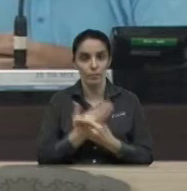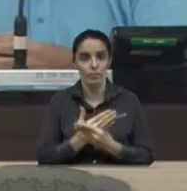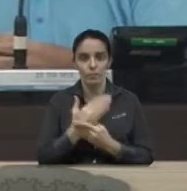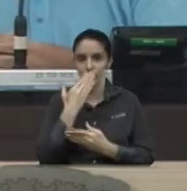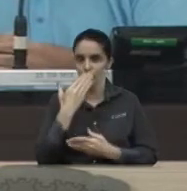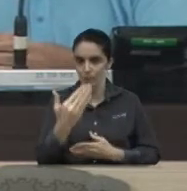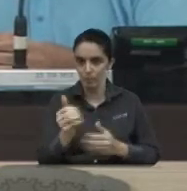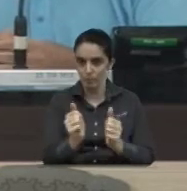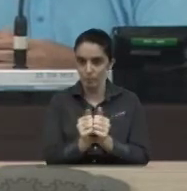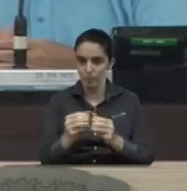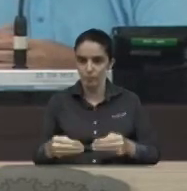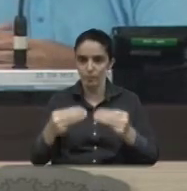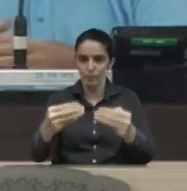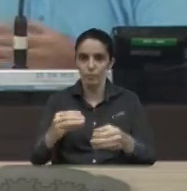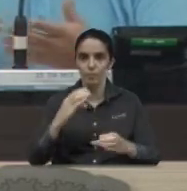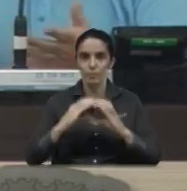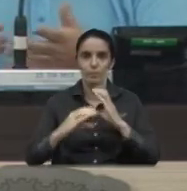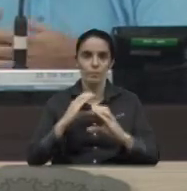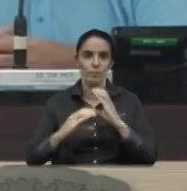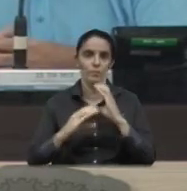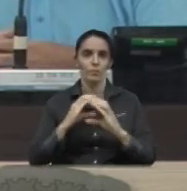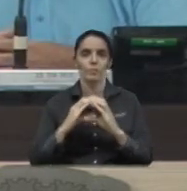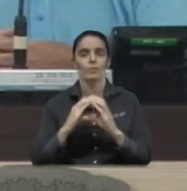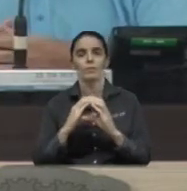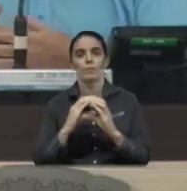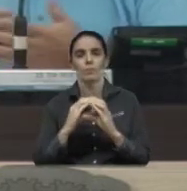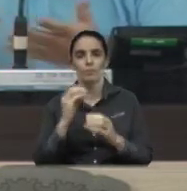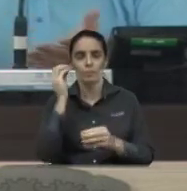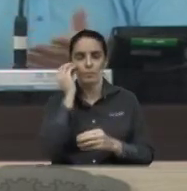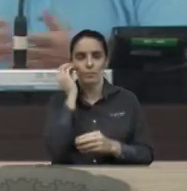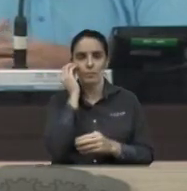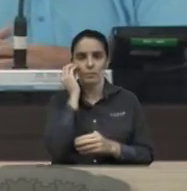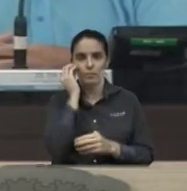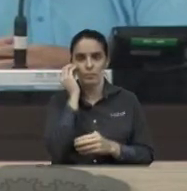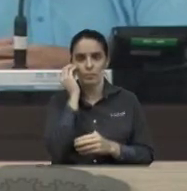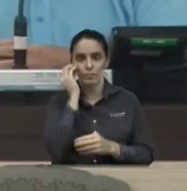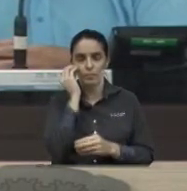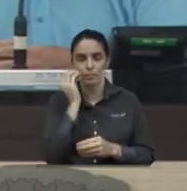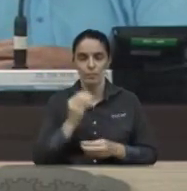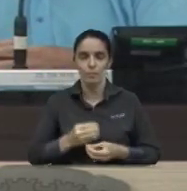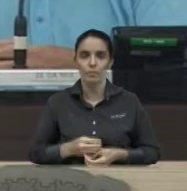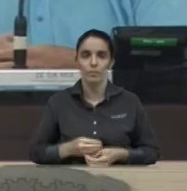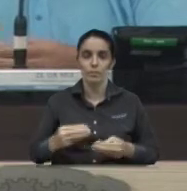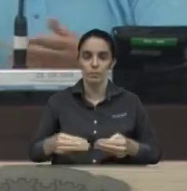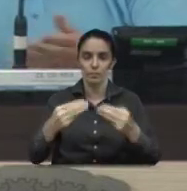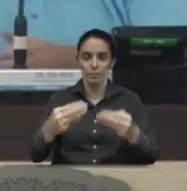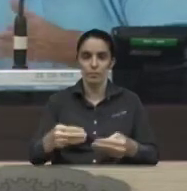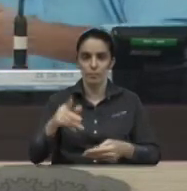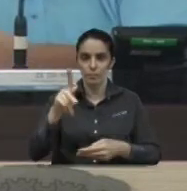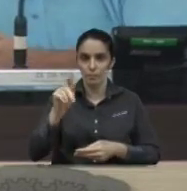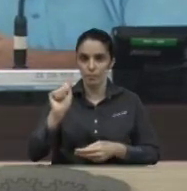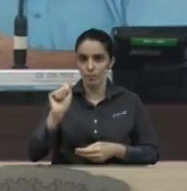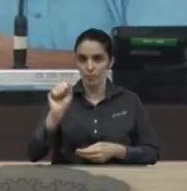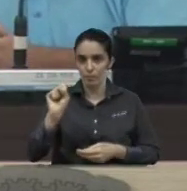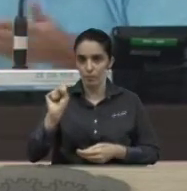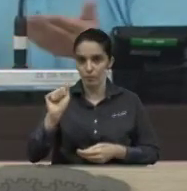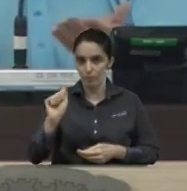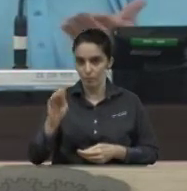junto ao Ministério das Comunicações, tentar uma palavra ao ministro Kassab, que